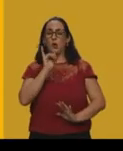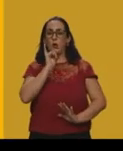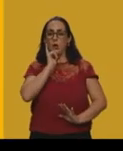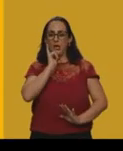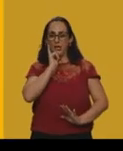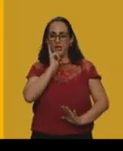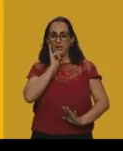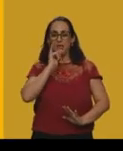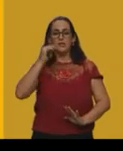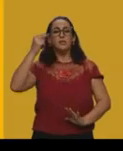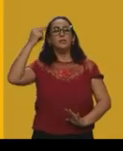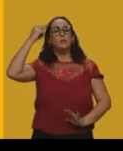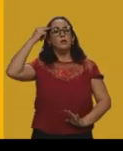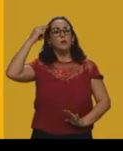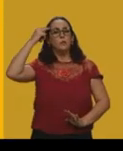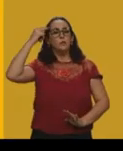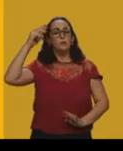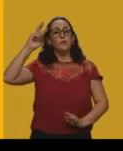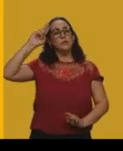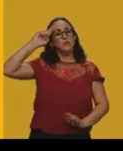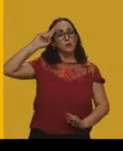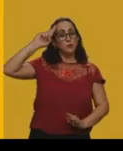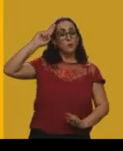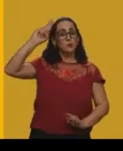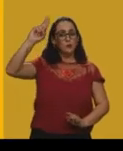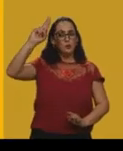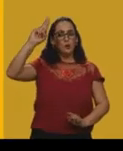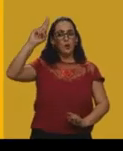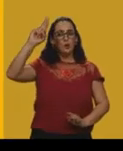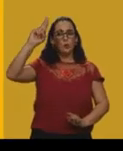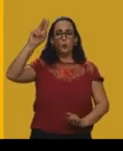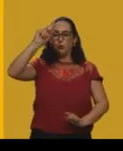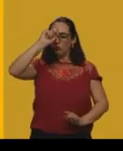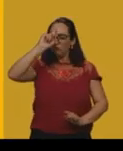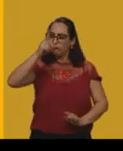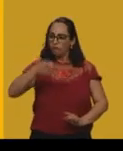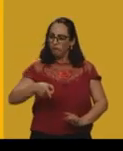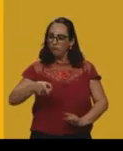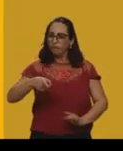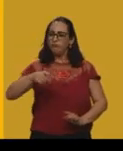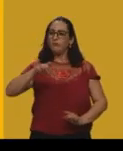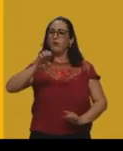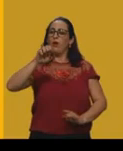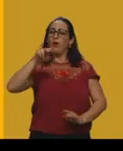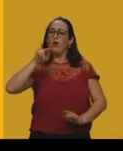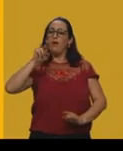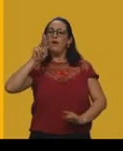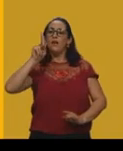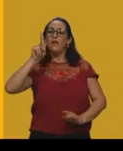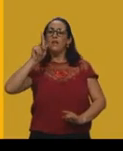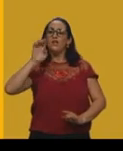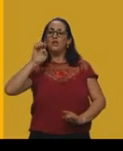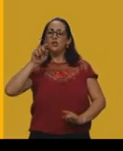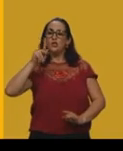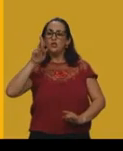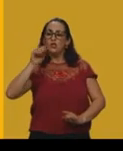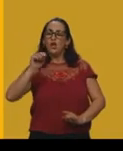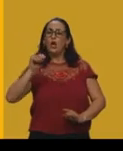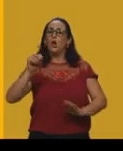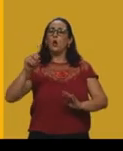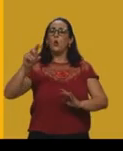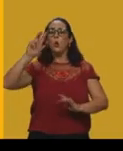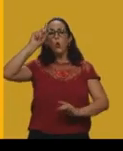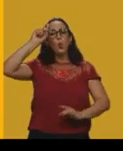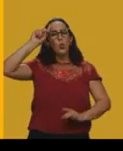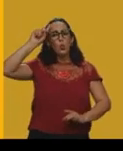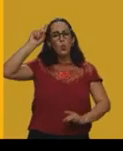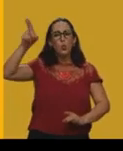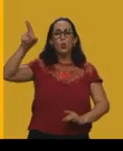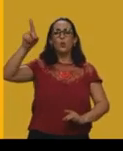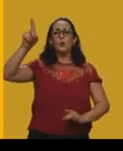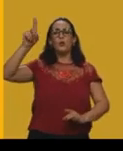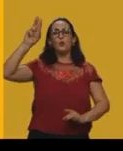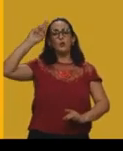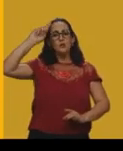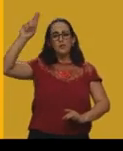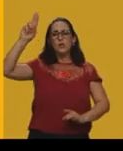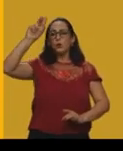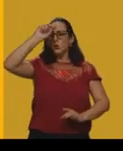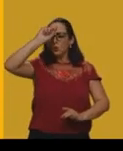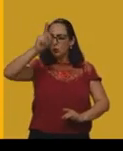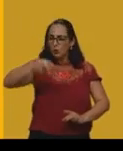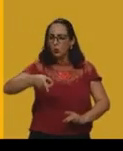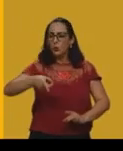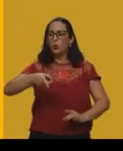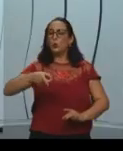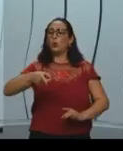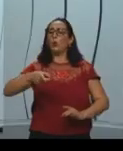aí na figura do senhor de engenho, né, que era aquela pessoa que conduzia, que era o proprietário, que ditava as normas, né?